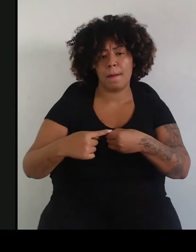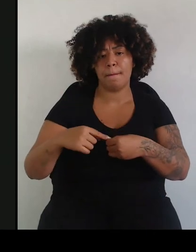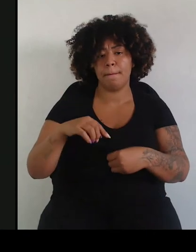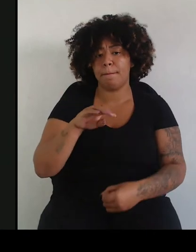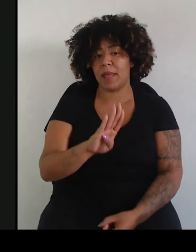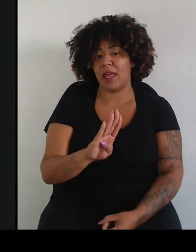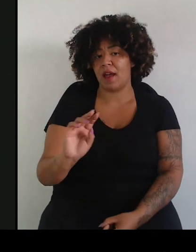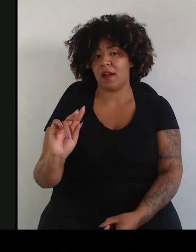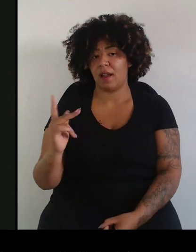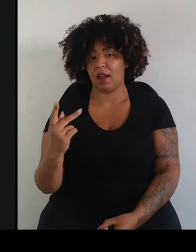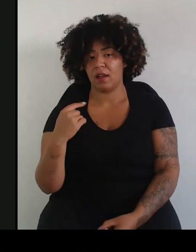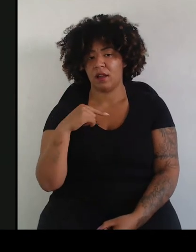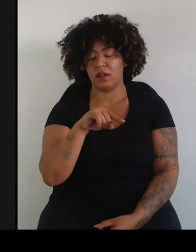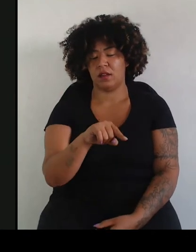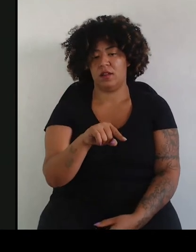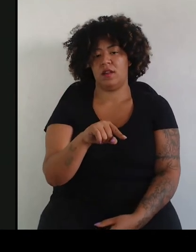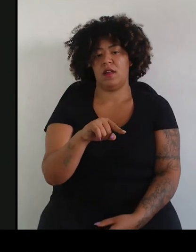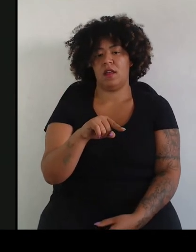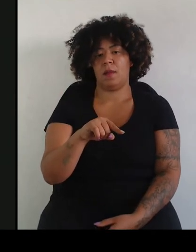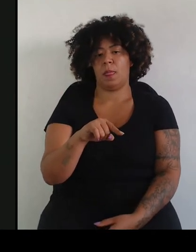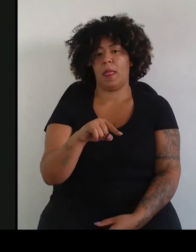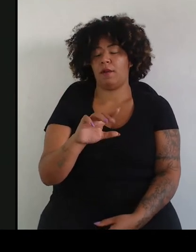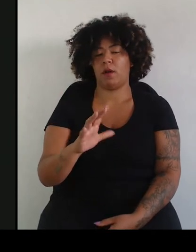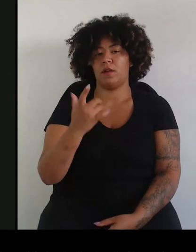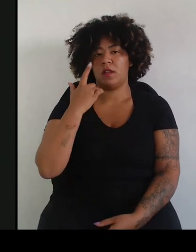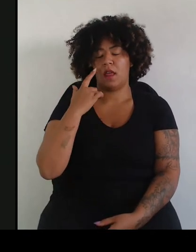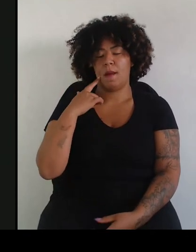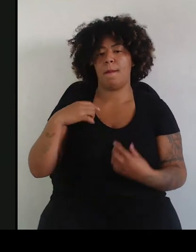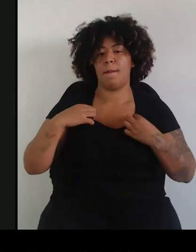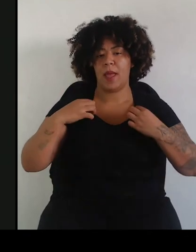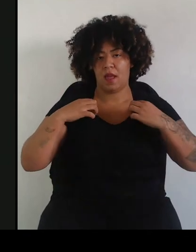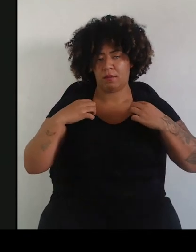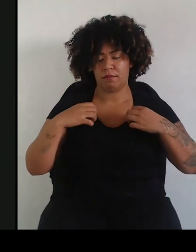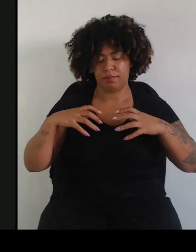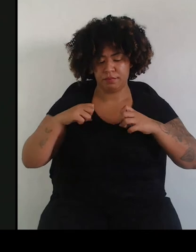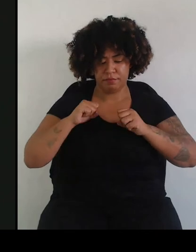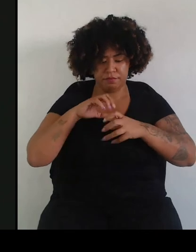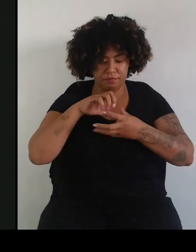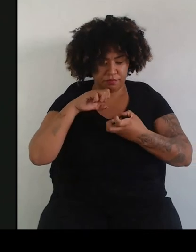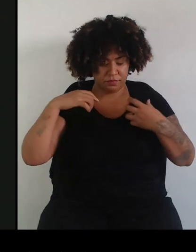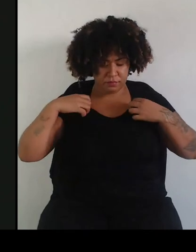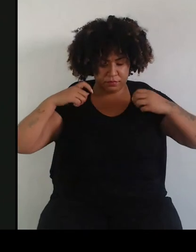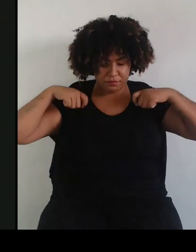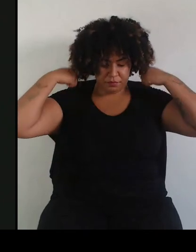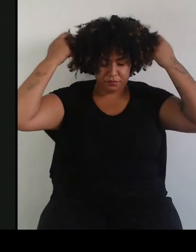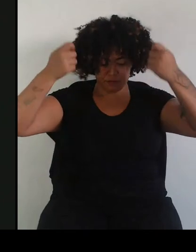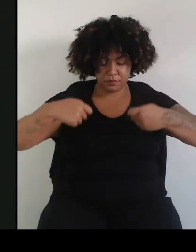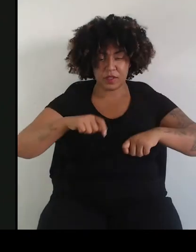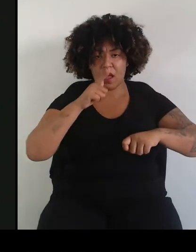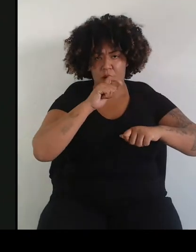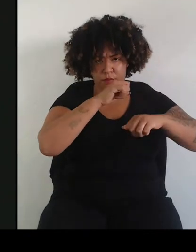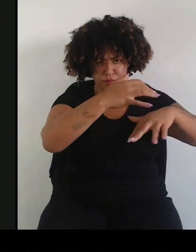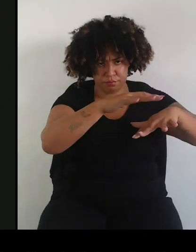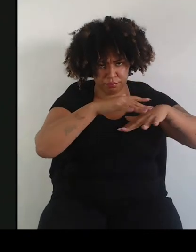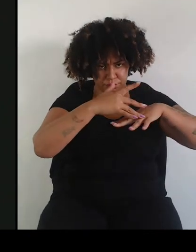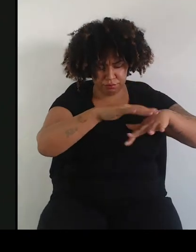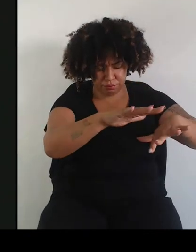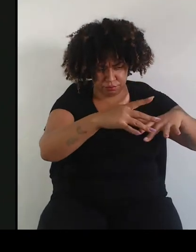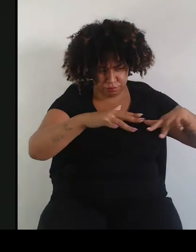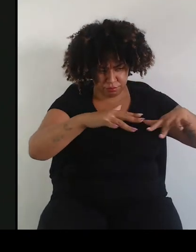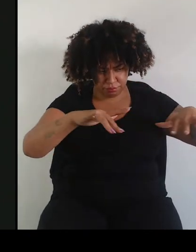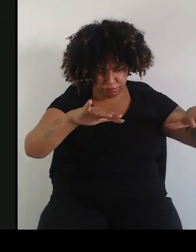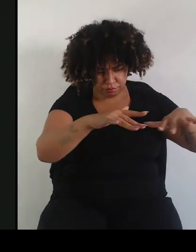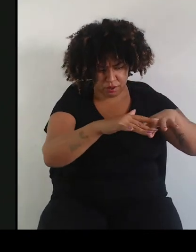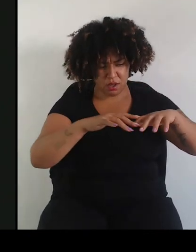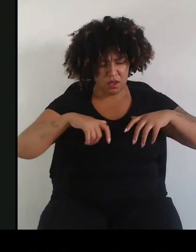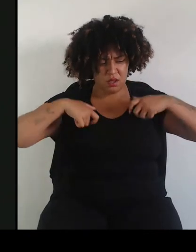trouxas e joga a beira do rio de um de um Riacho exatamente como faziam